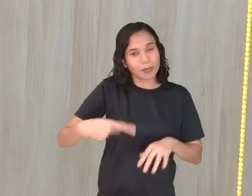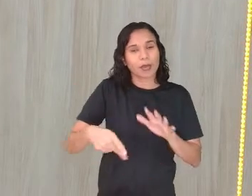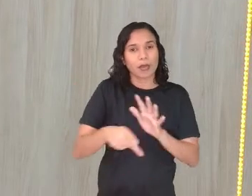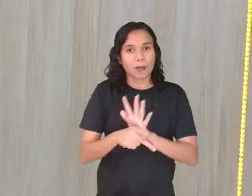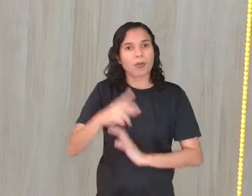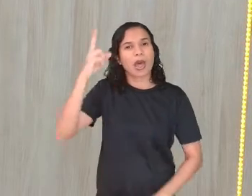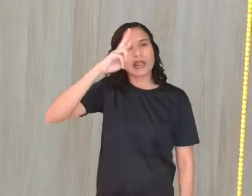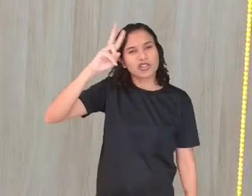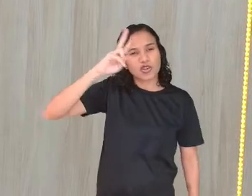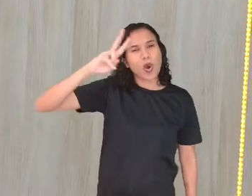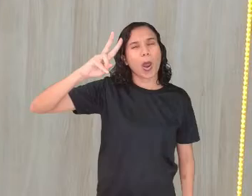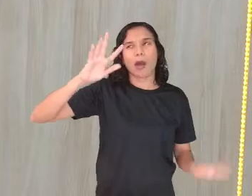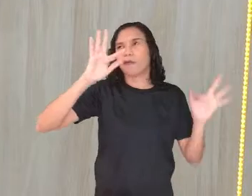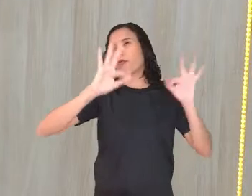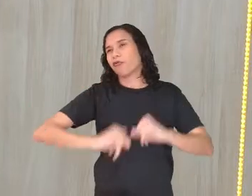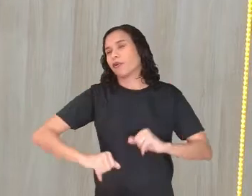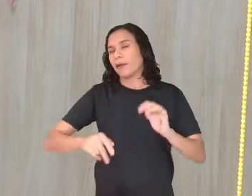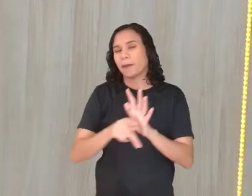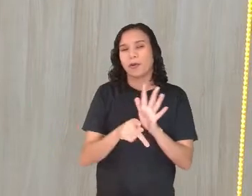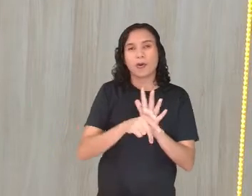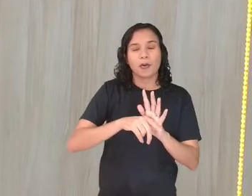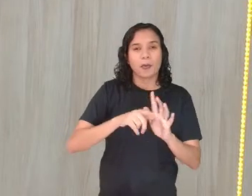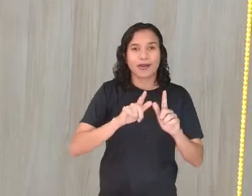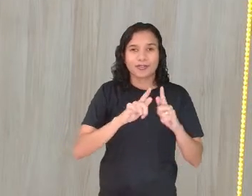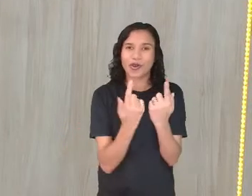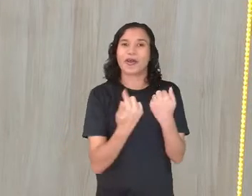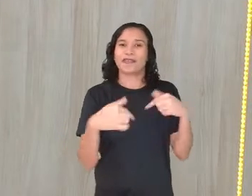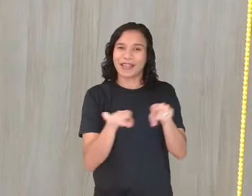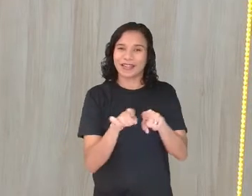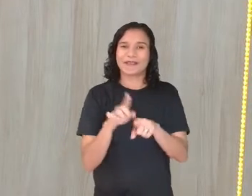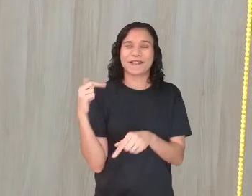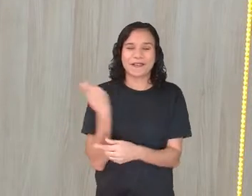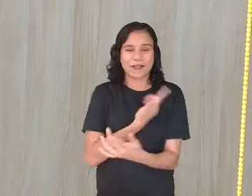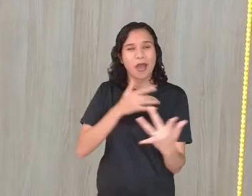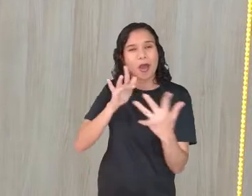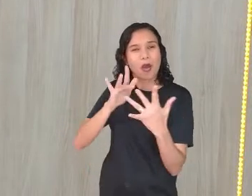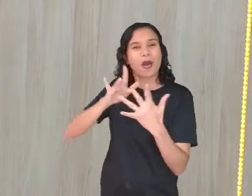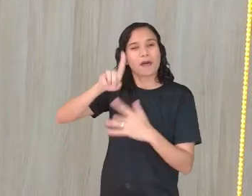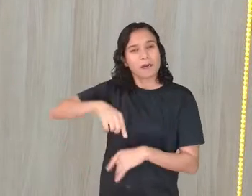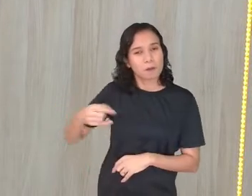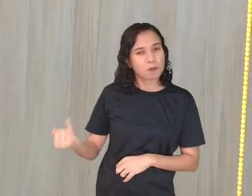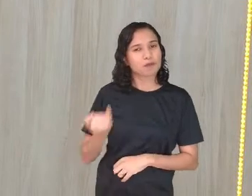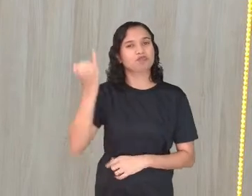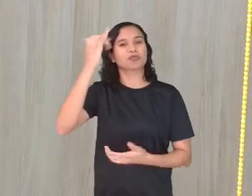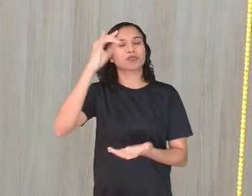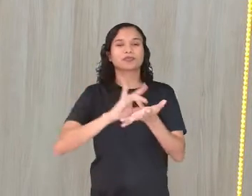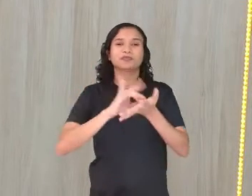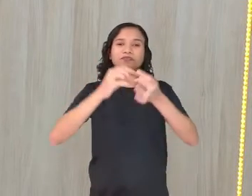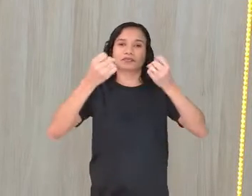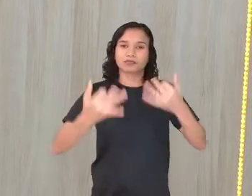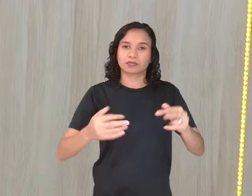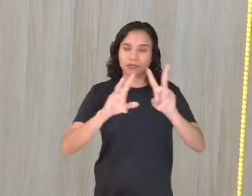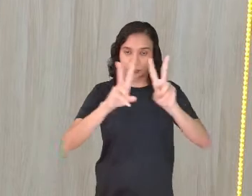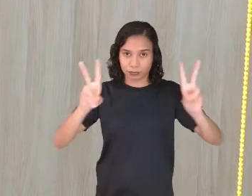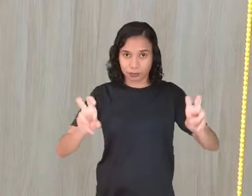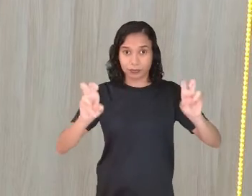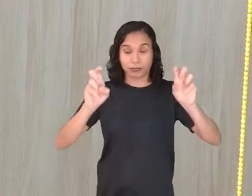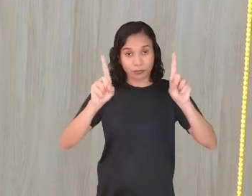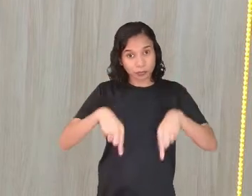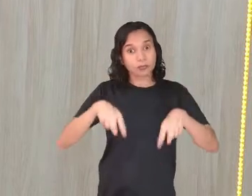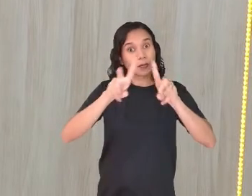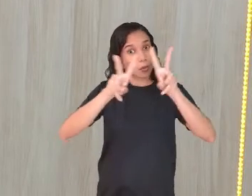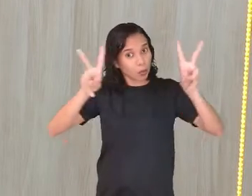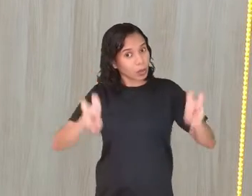de história, enfim, geografia também, a gente interage sempre porque é muito importante falar desse tema, né? E é um